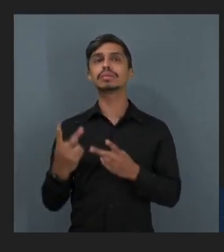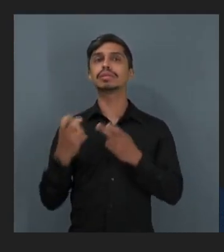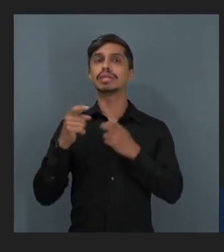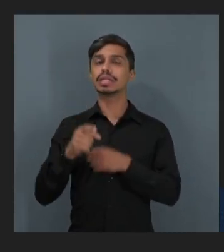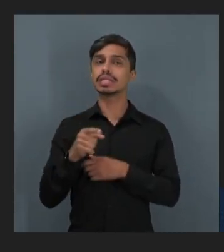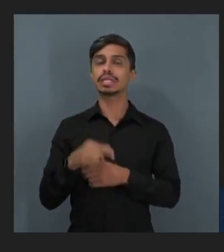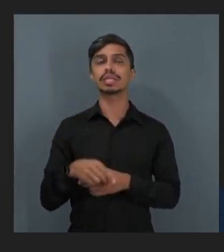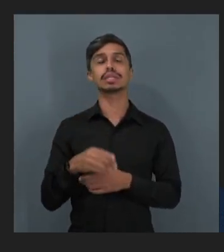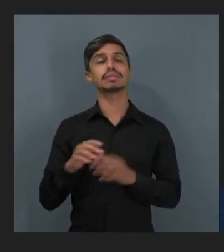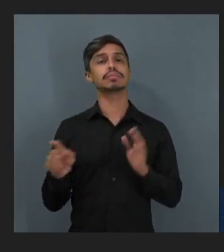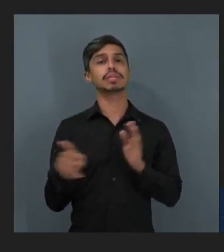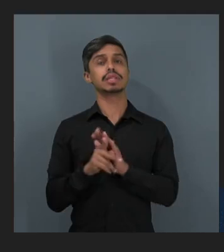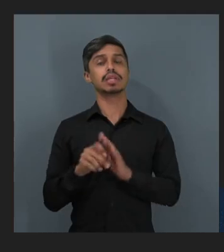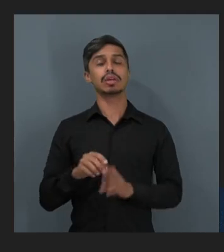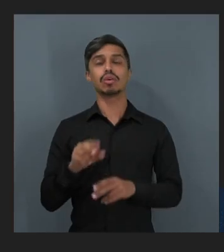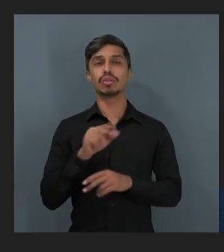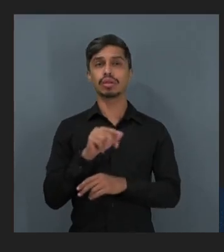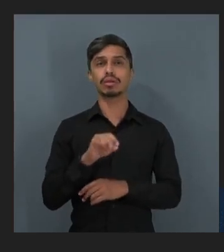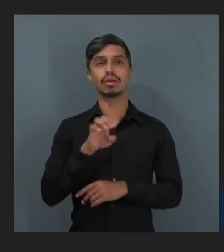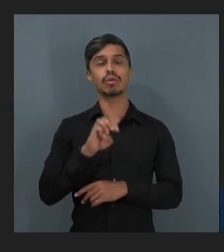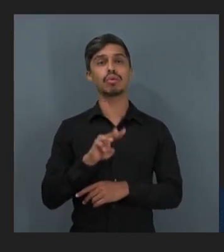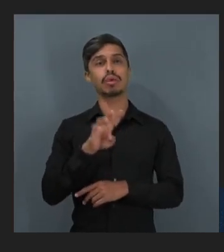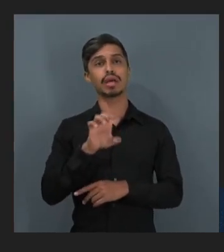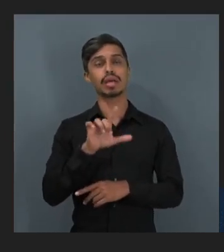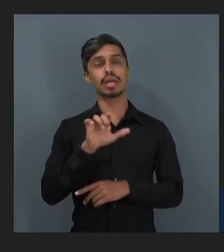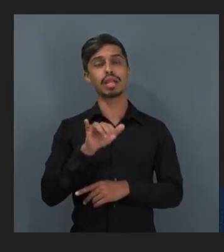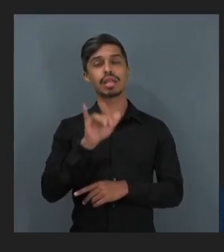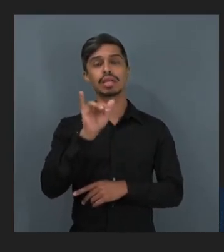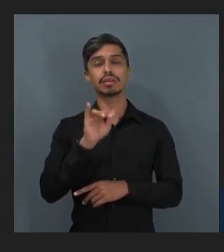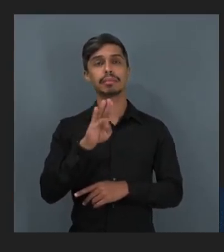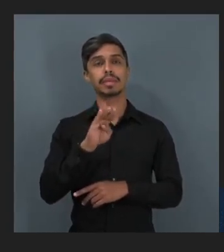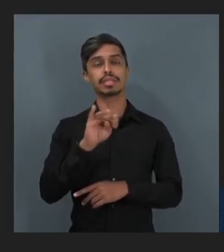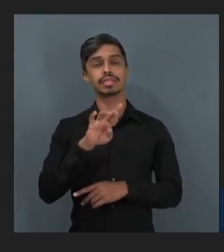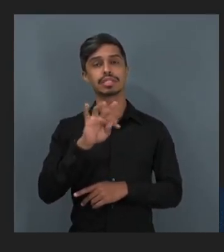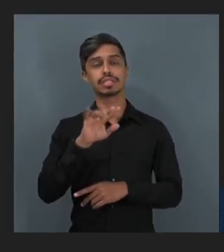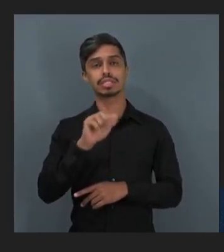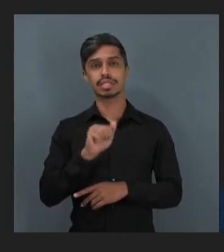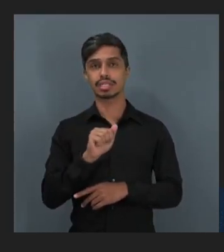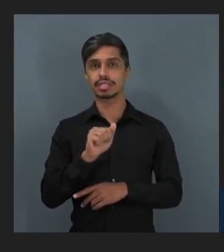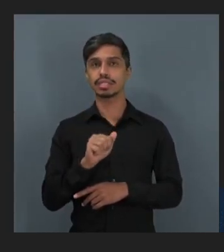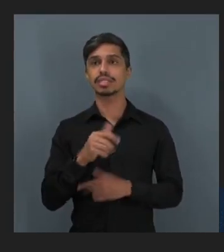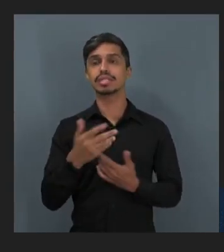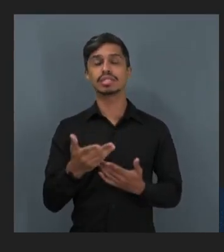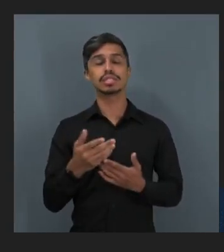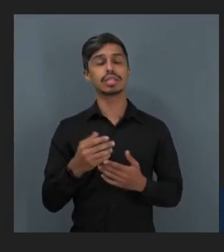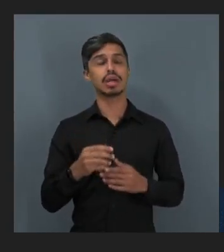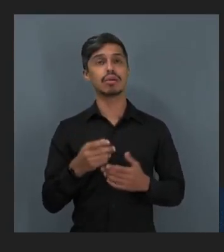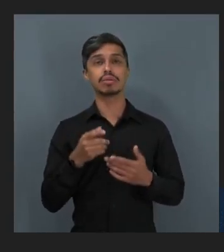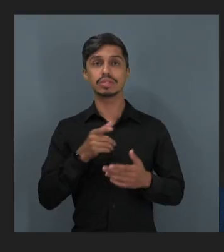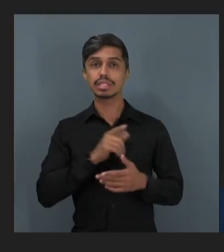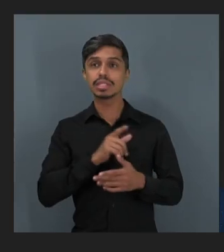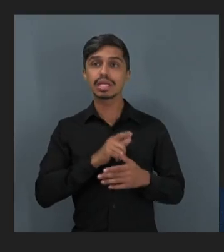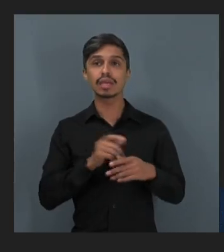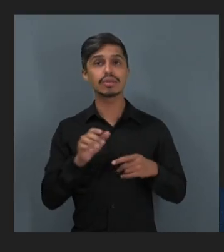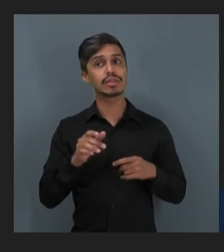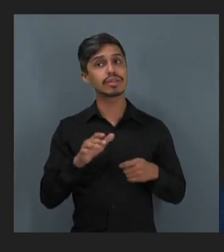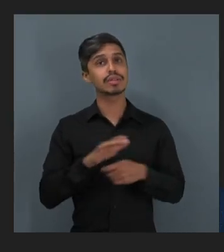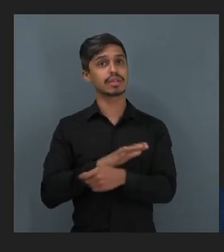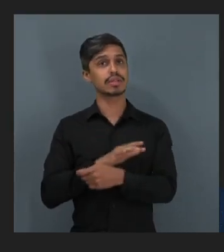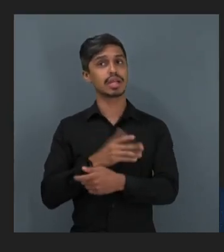Joelly Batista, né? Patrocinado esse Grupo Esfera pela JBS. Então,